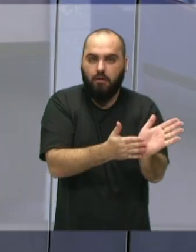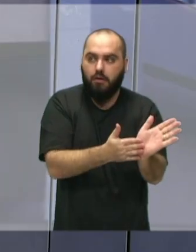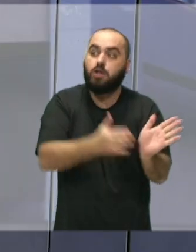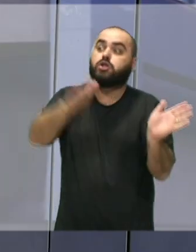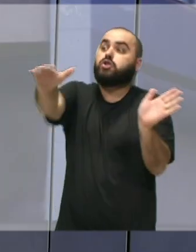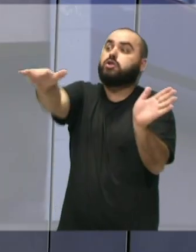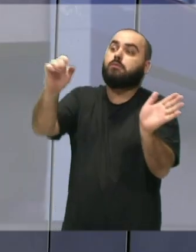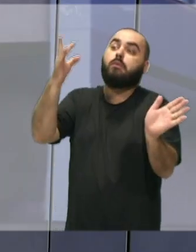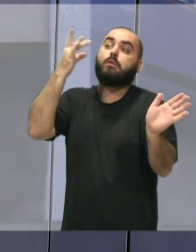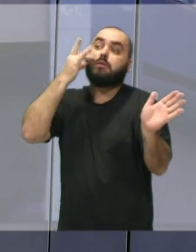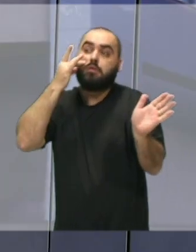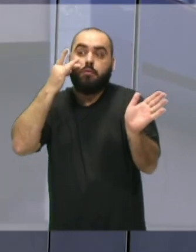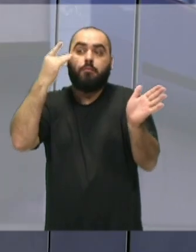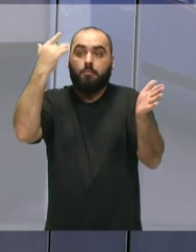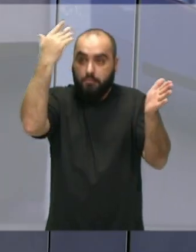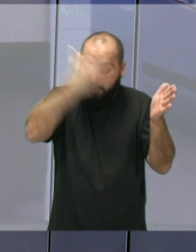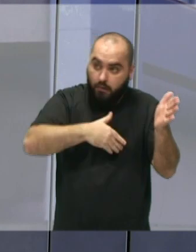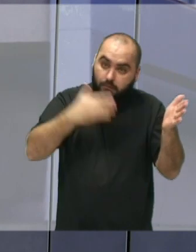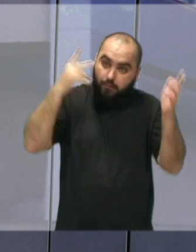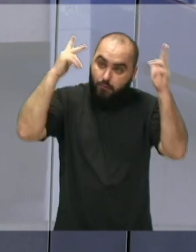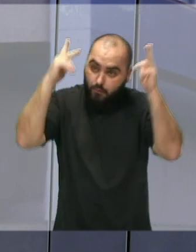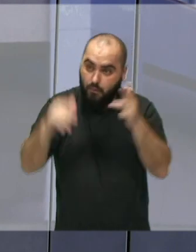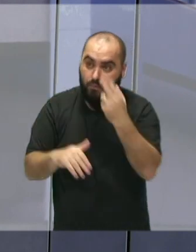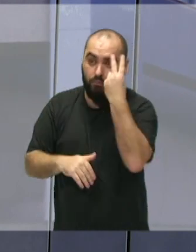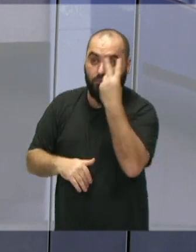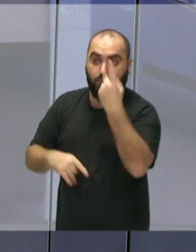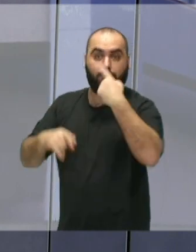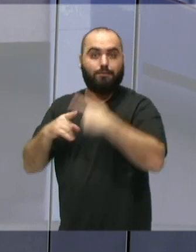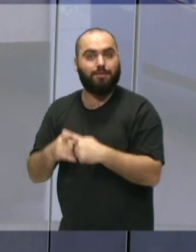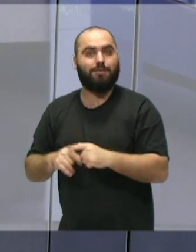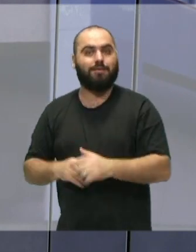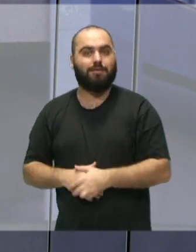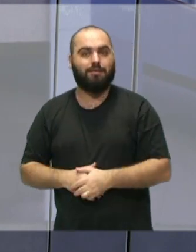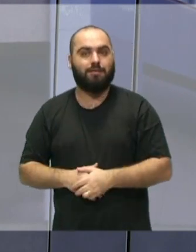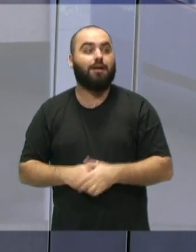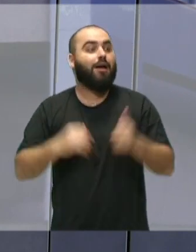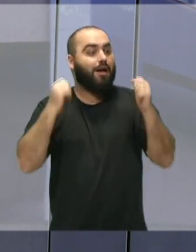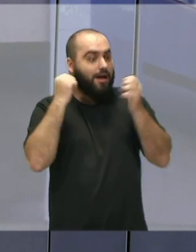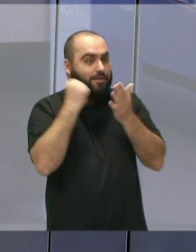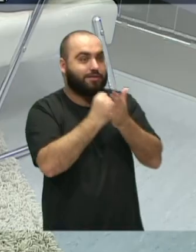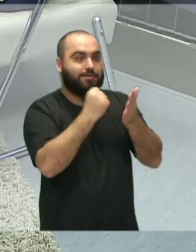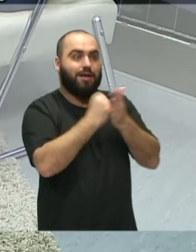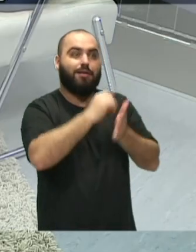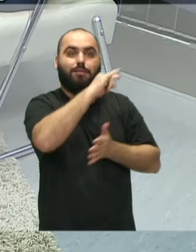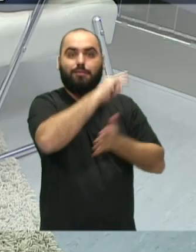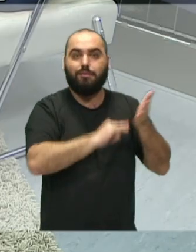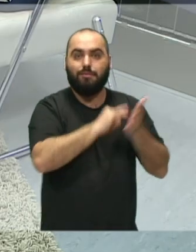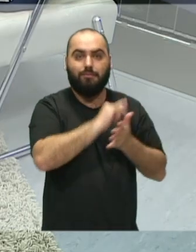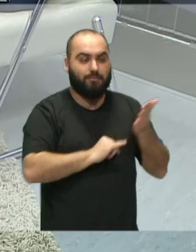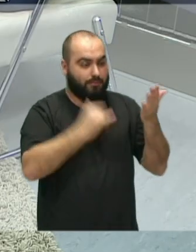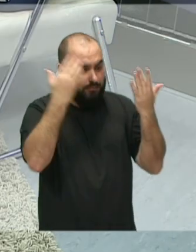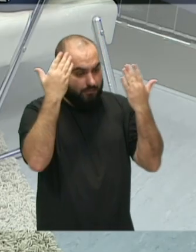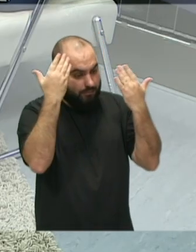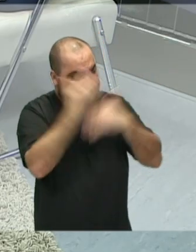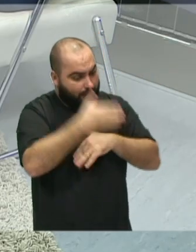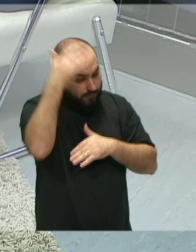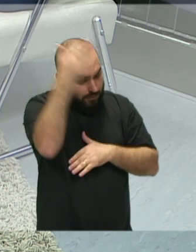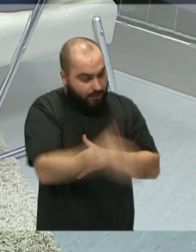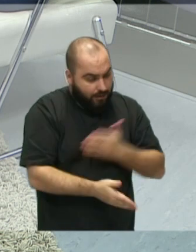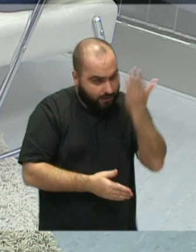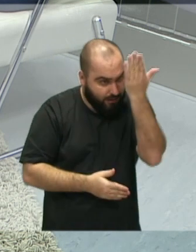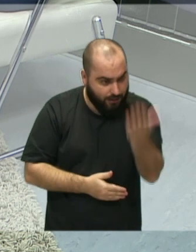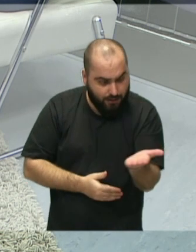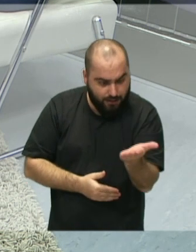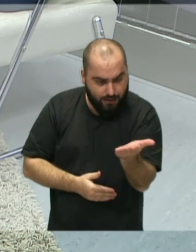também comprovavam e que corroboravam com aquilo que estava no documento. Está ali, a prova está ali. Estava ali. O